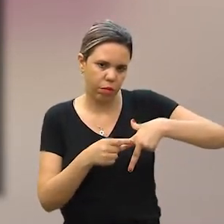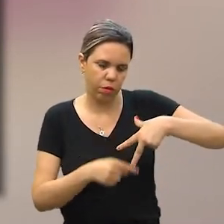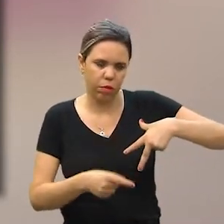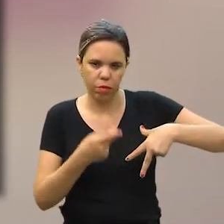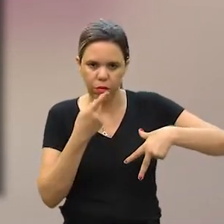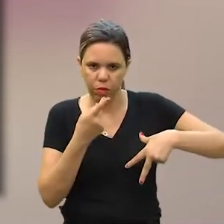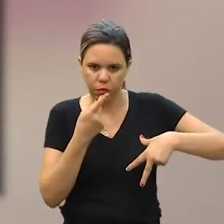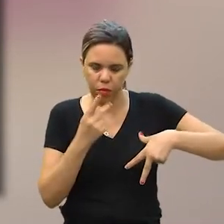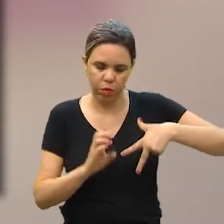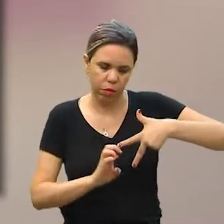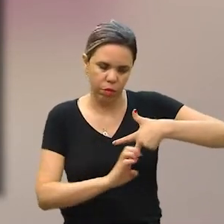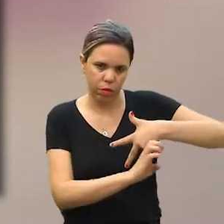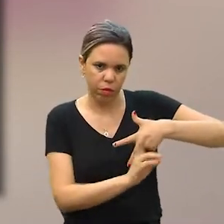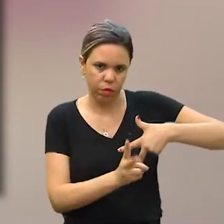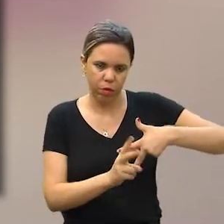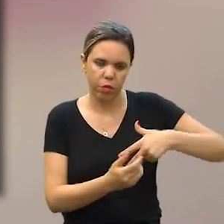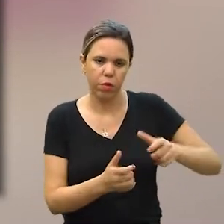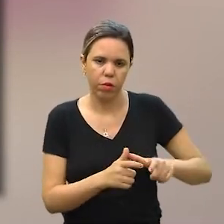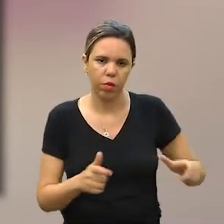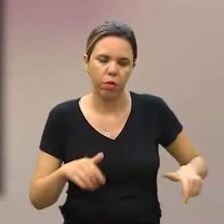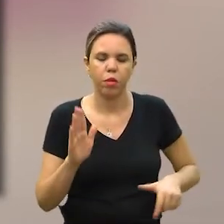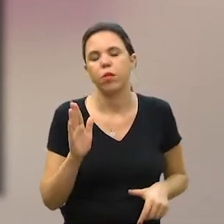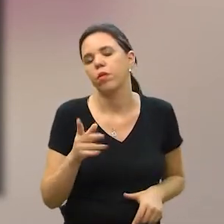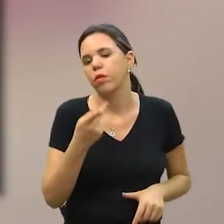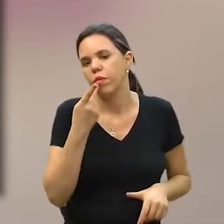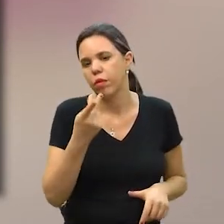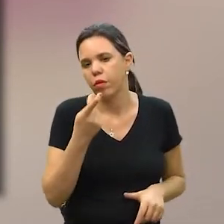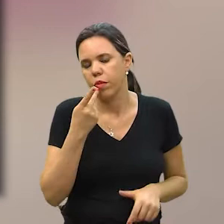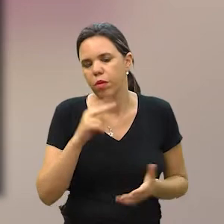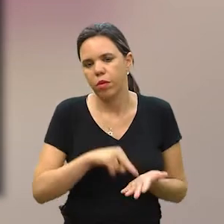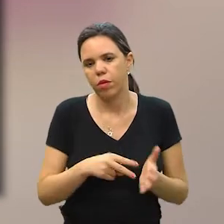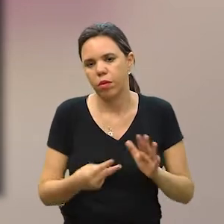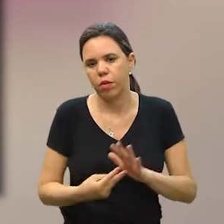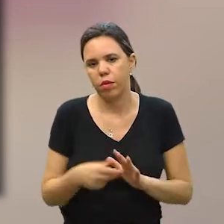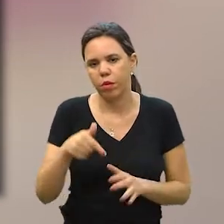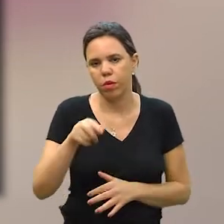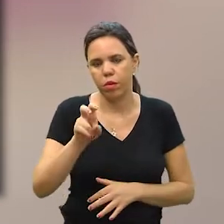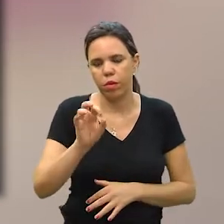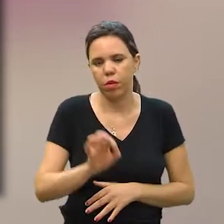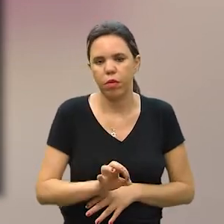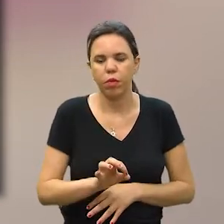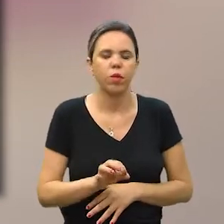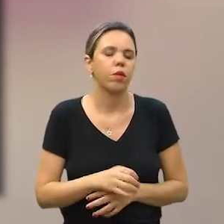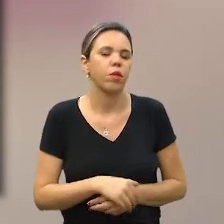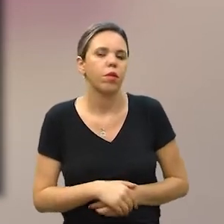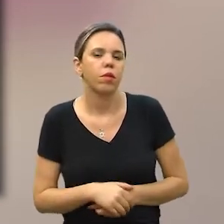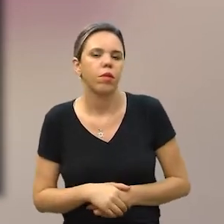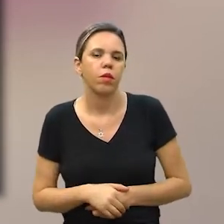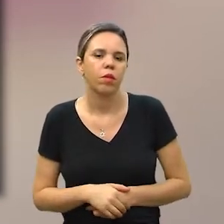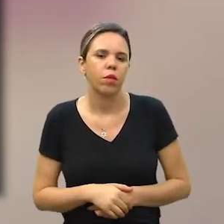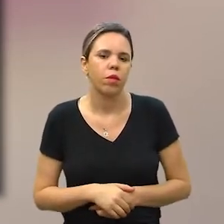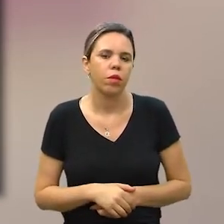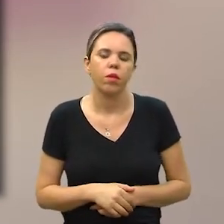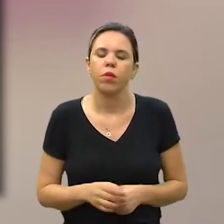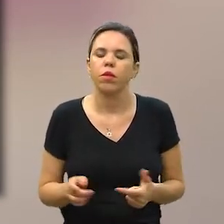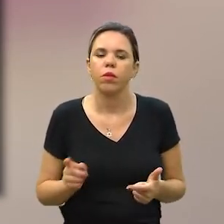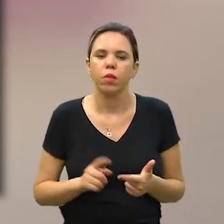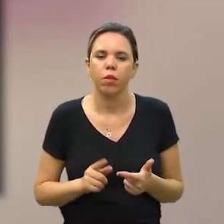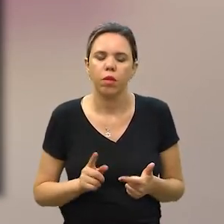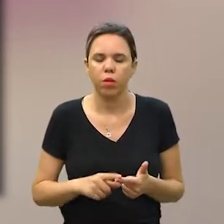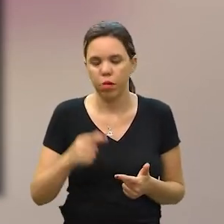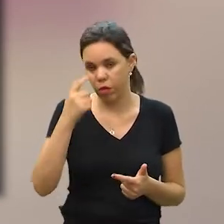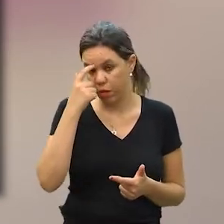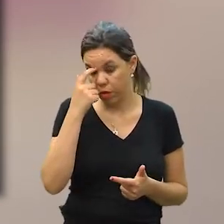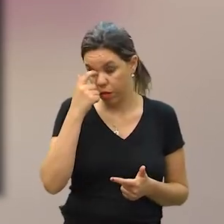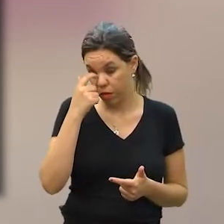pernas, né, como a gente falou, do lado esquerdo é mais frequente, então, eu te disse, corresponde a 75% das tromboses. Em segundo